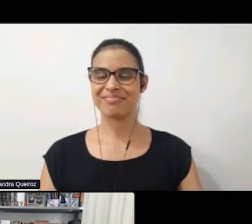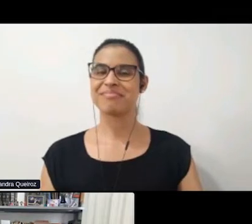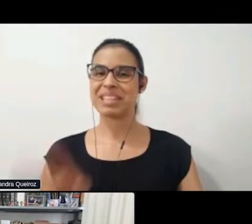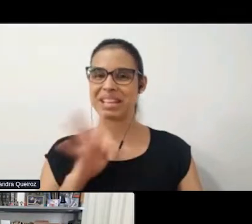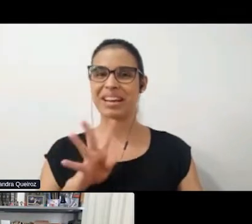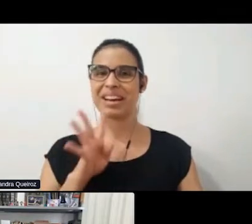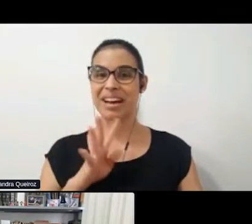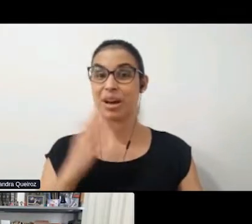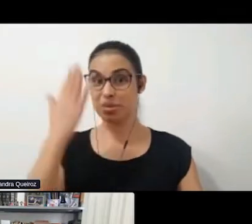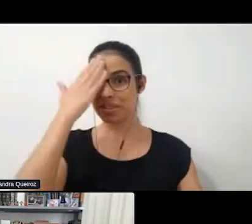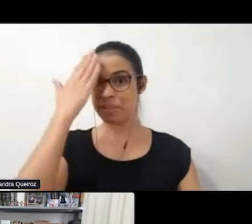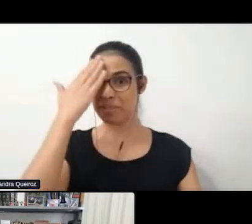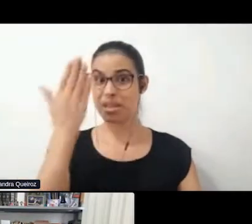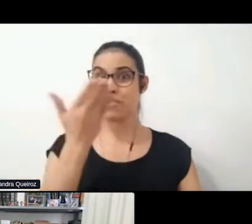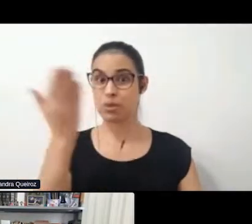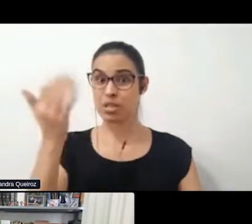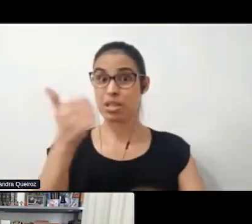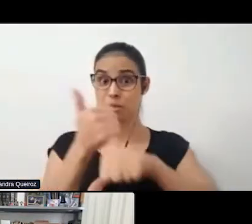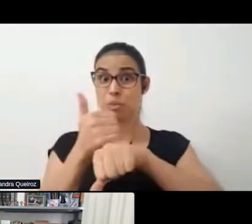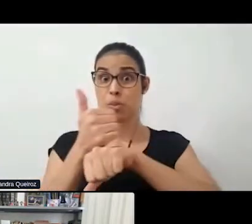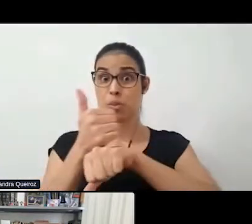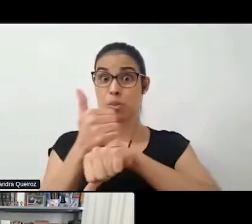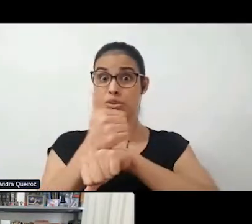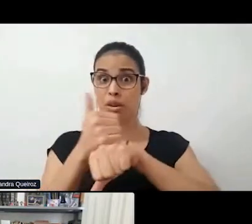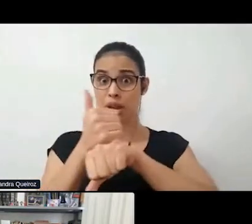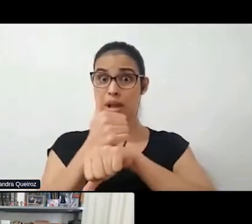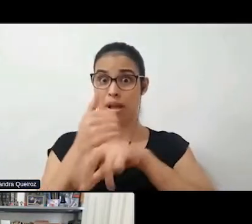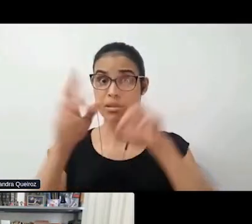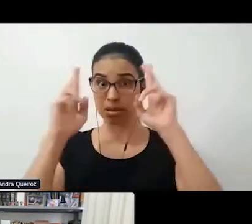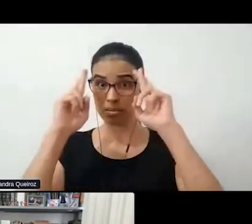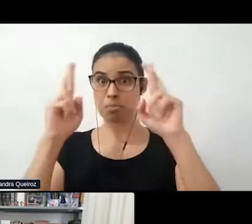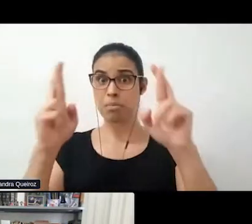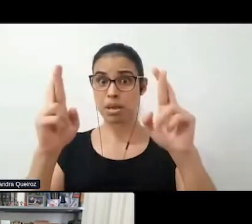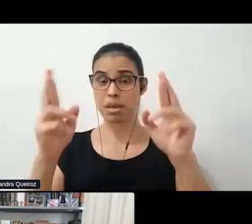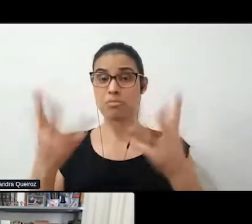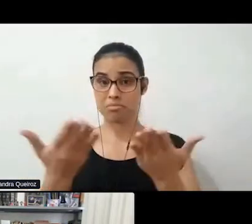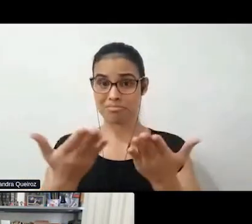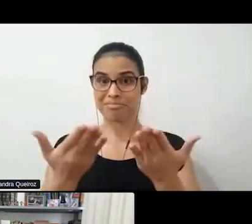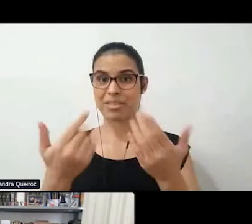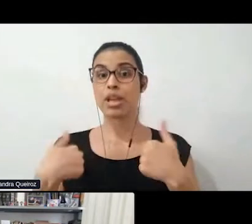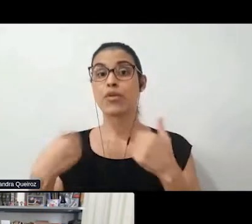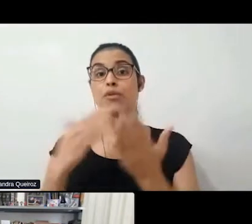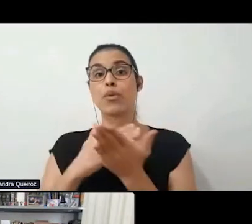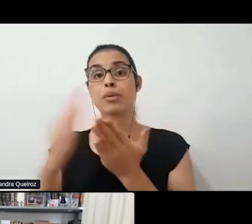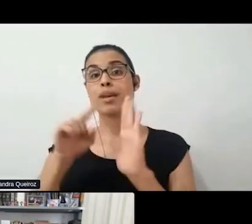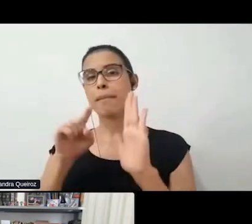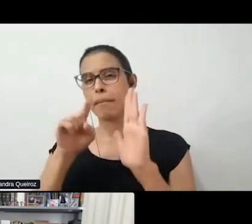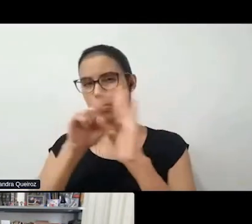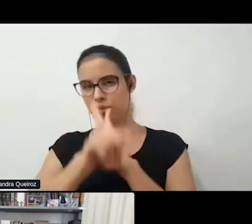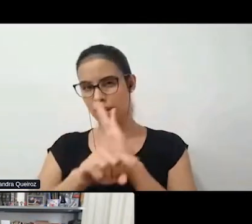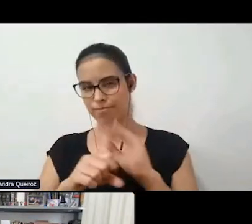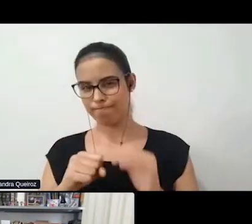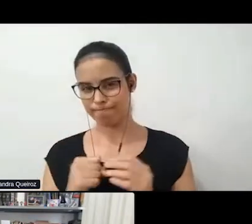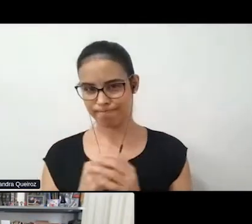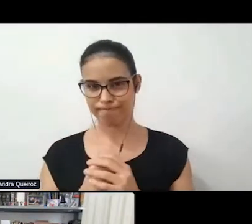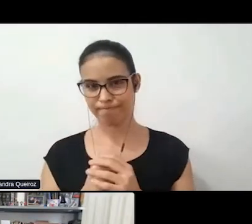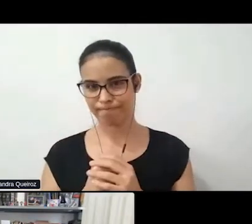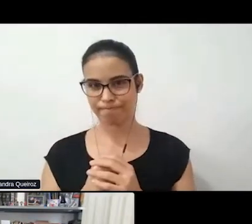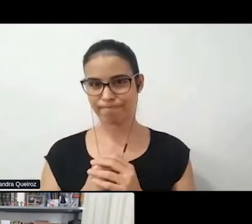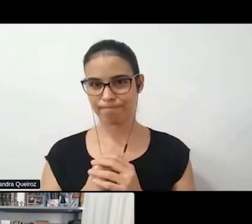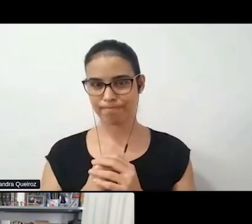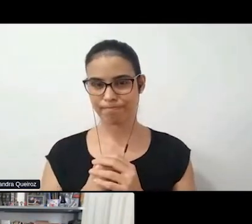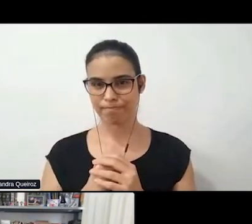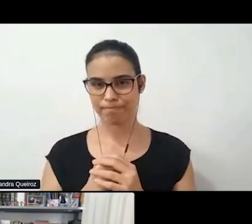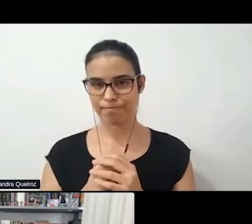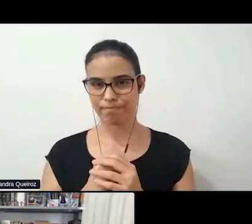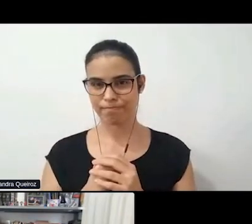bacanas e respeitáveis que vocês são hoje. Eu vou começar perguntando para vocês o seguinte.